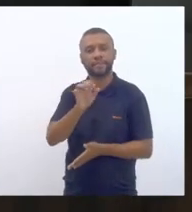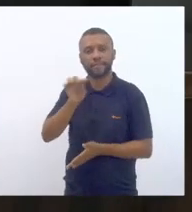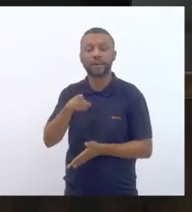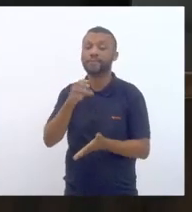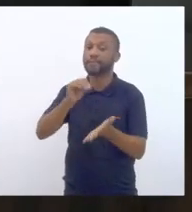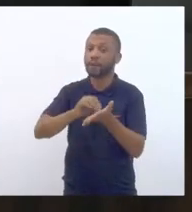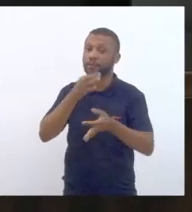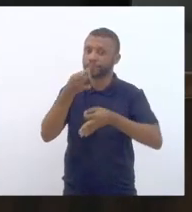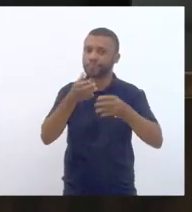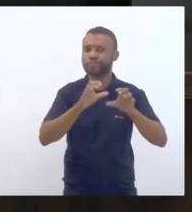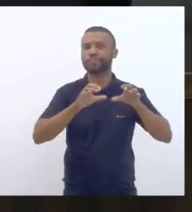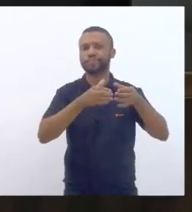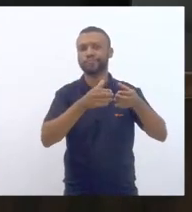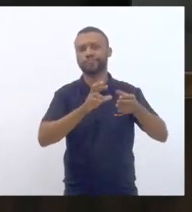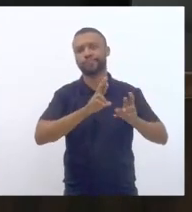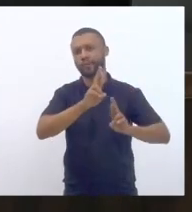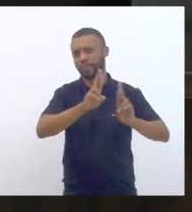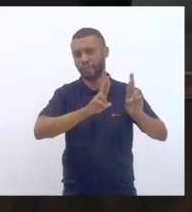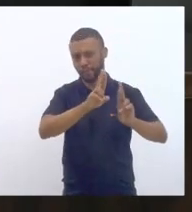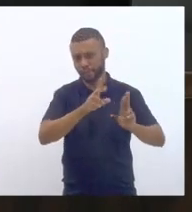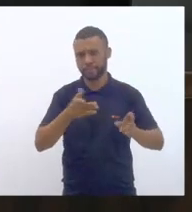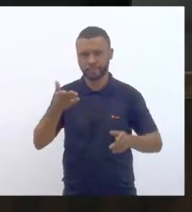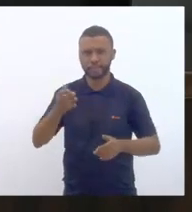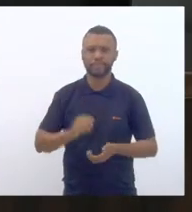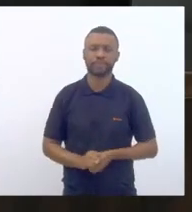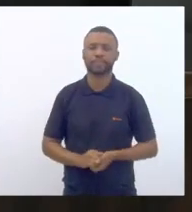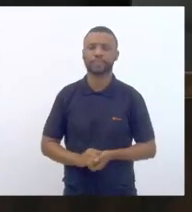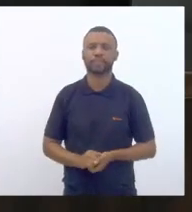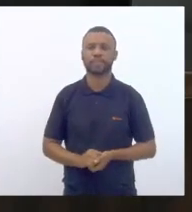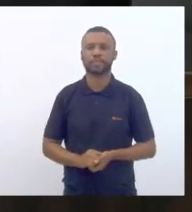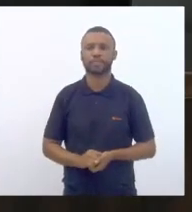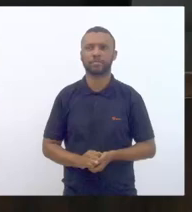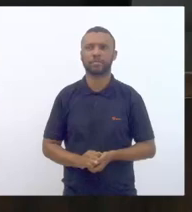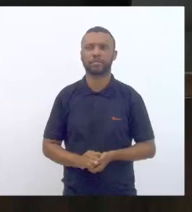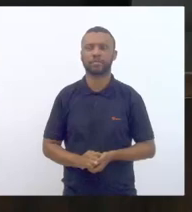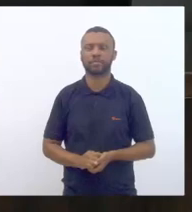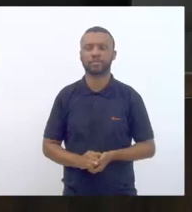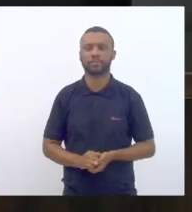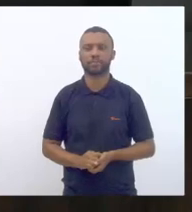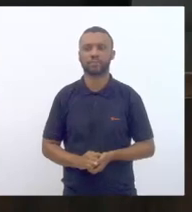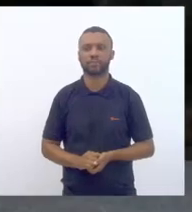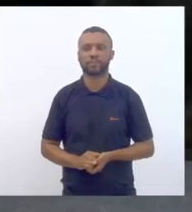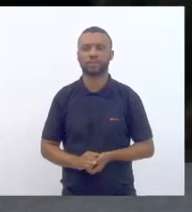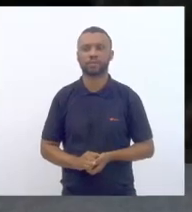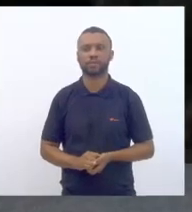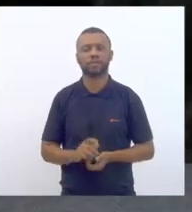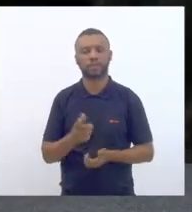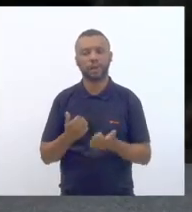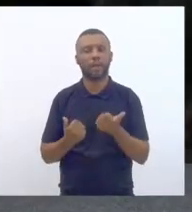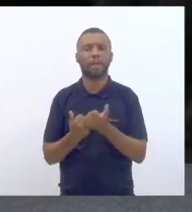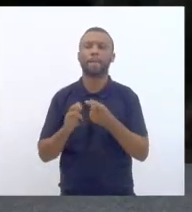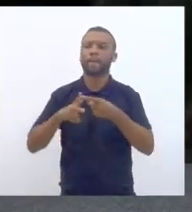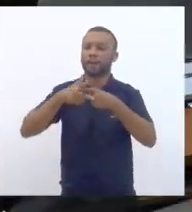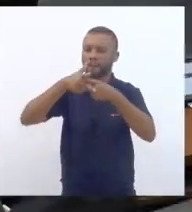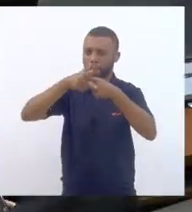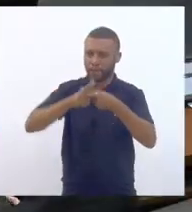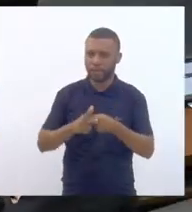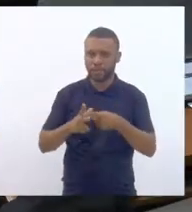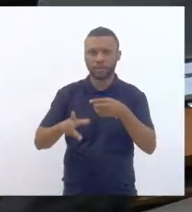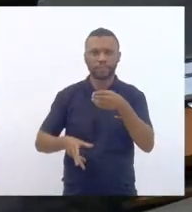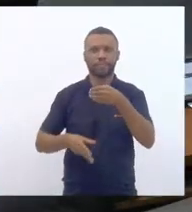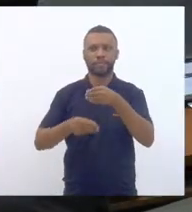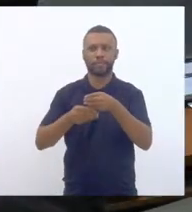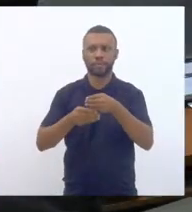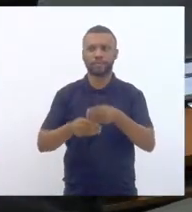Comissão de Emendas Constitucionais e Vetos. Qual é o parecer, deputado Marcelo Dino? Pela manutenção, senhor presidente.